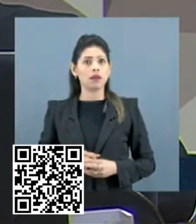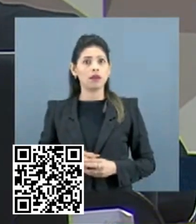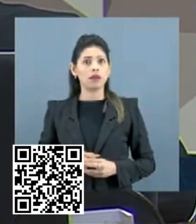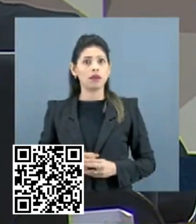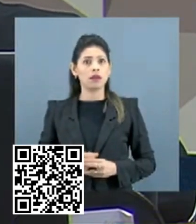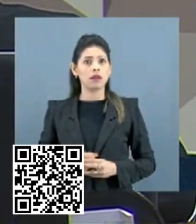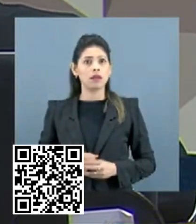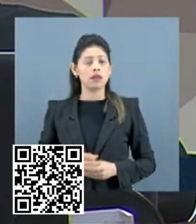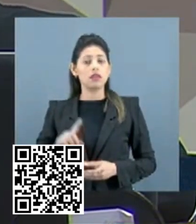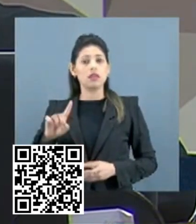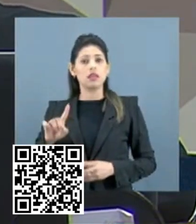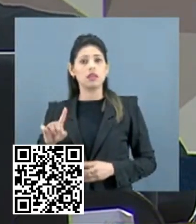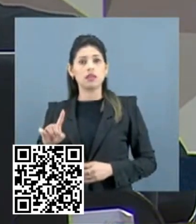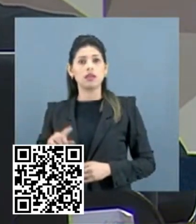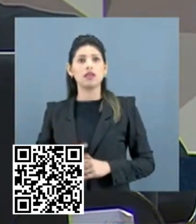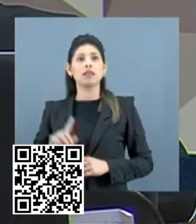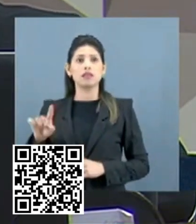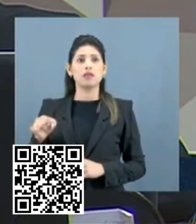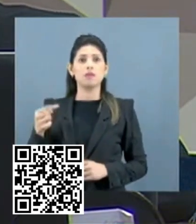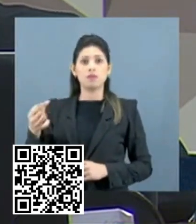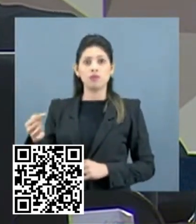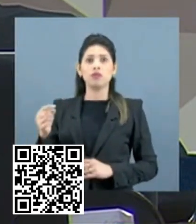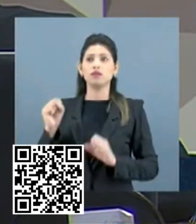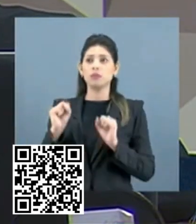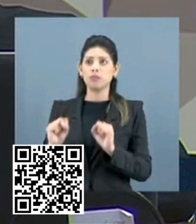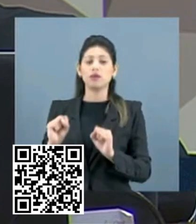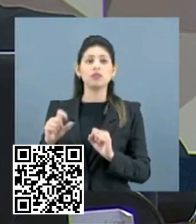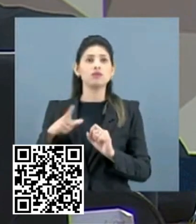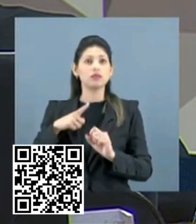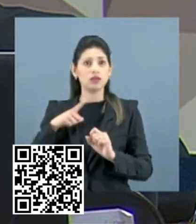novamente aqui, que eu vou colaborar com vocês.